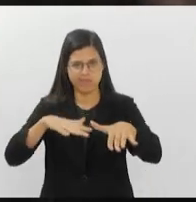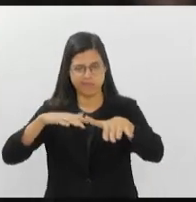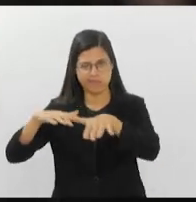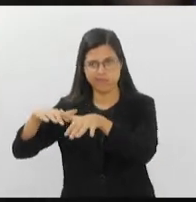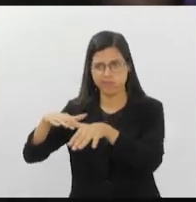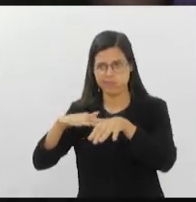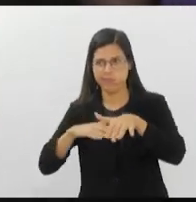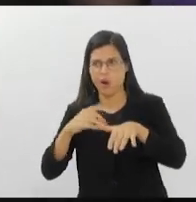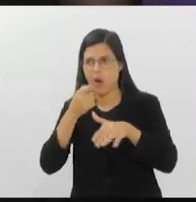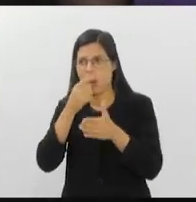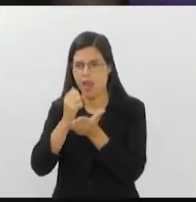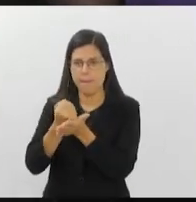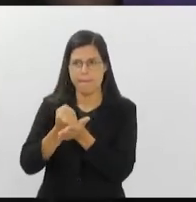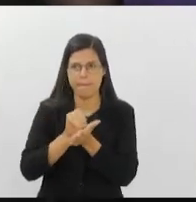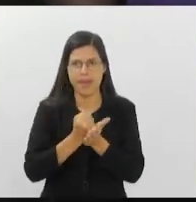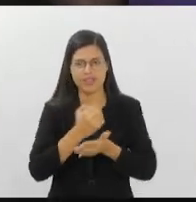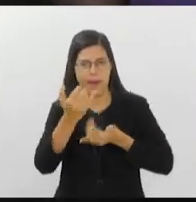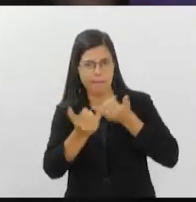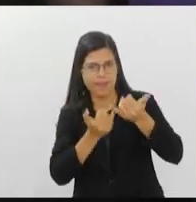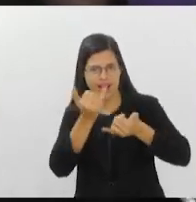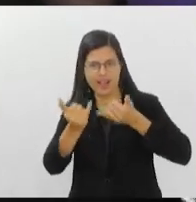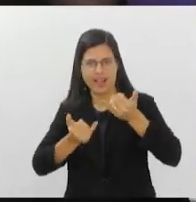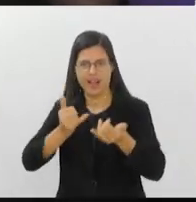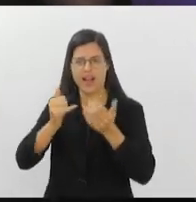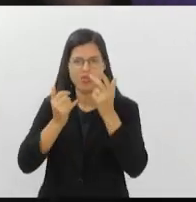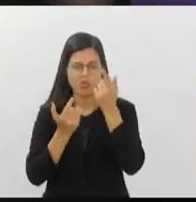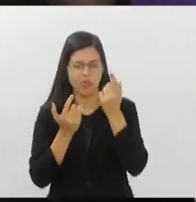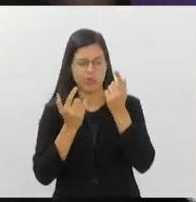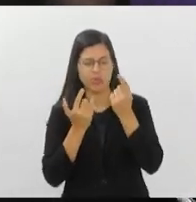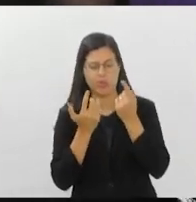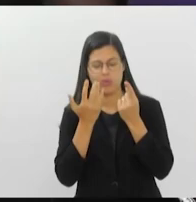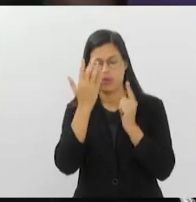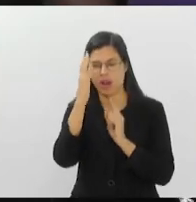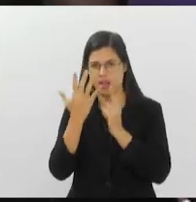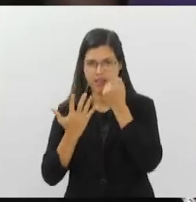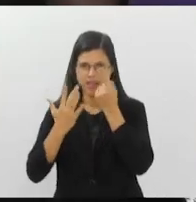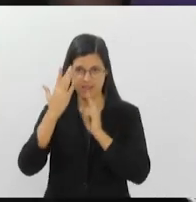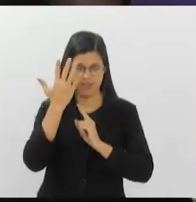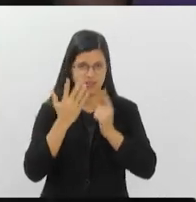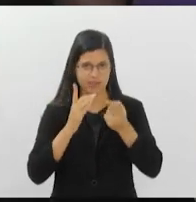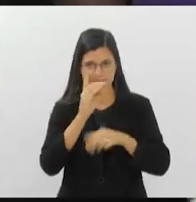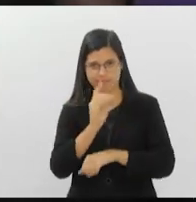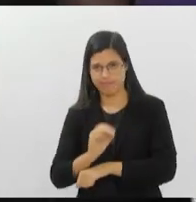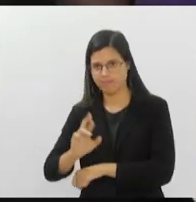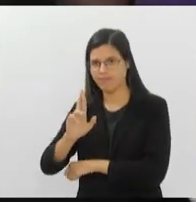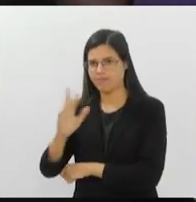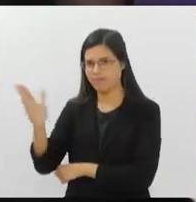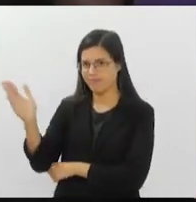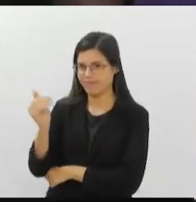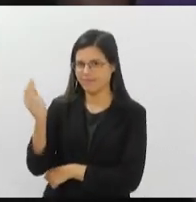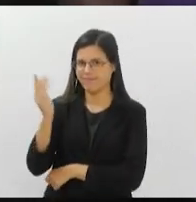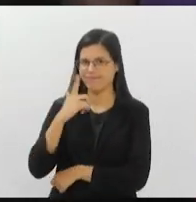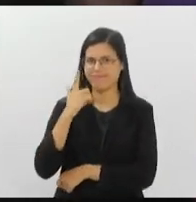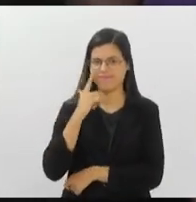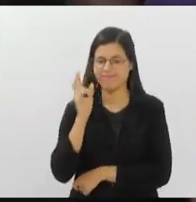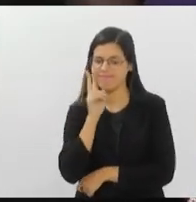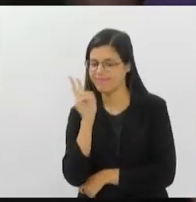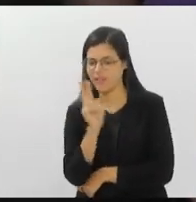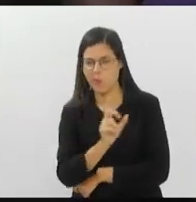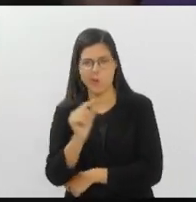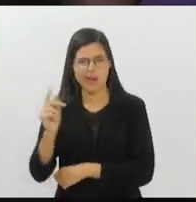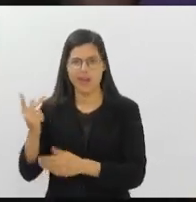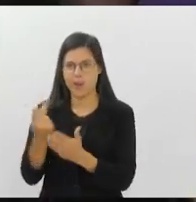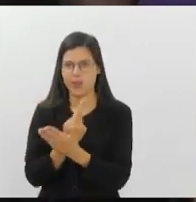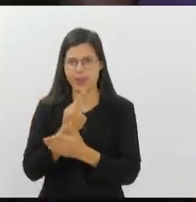O meu remédio é brincar o carnaval. Doutor, doutor, baby, o que acontece